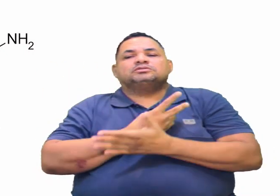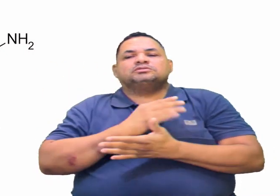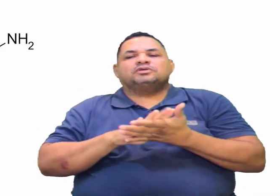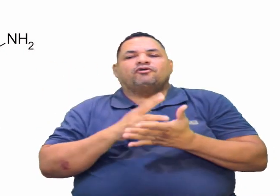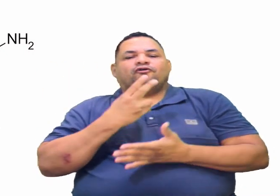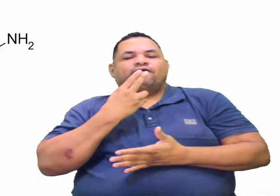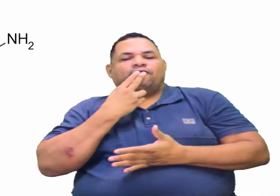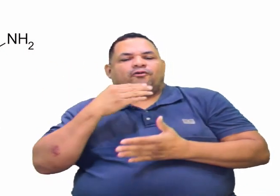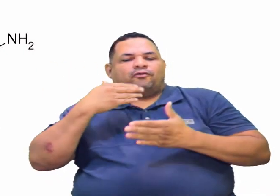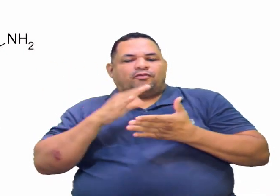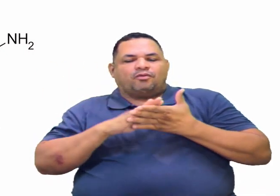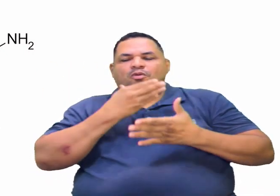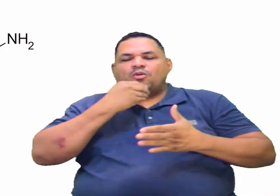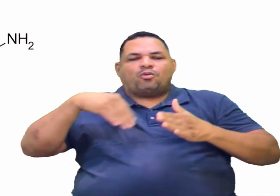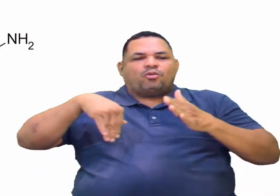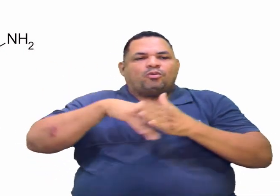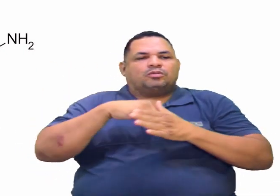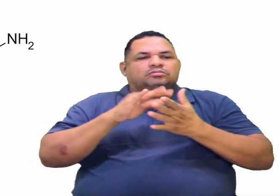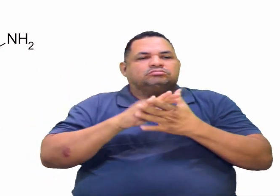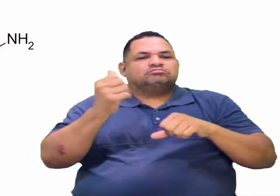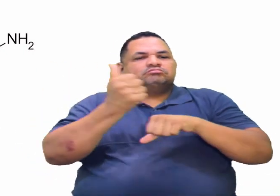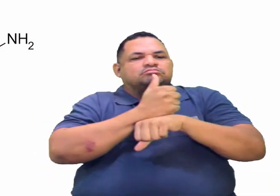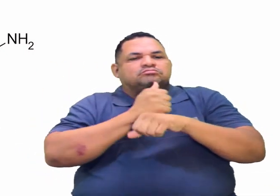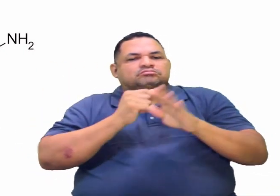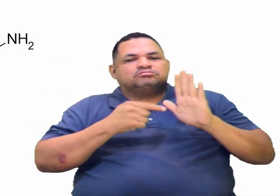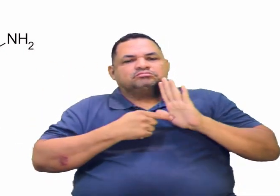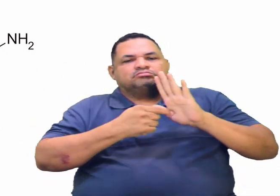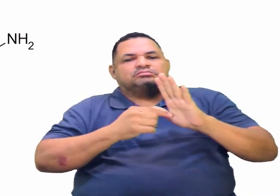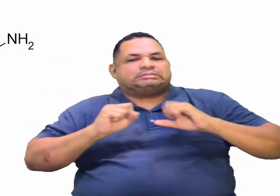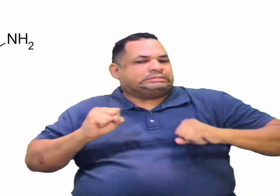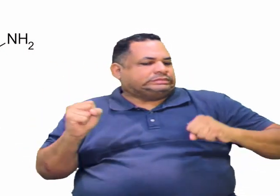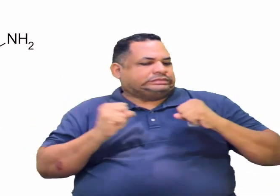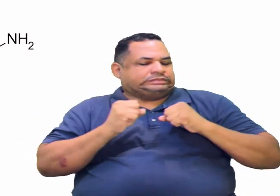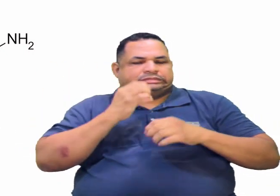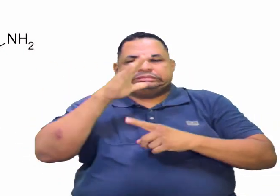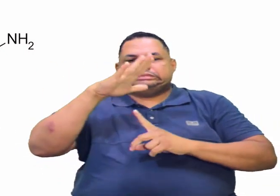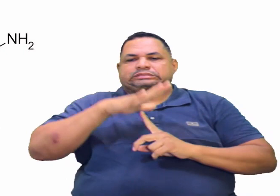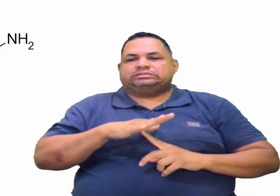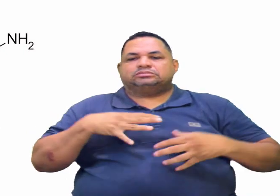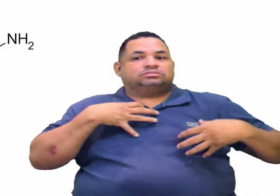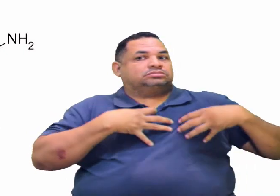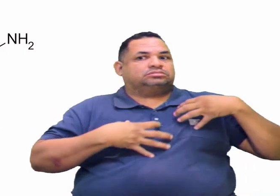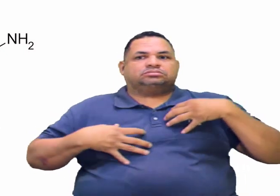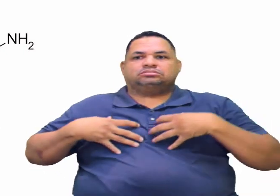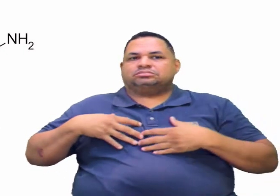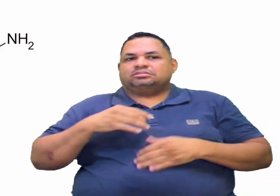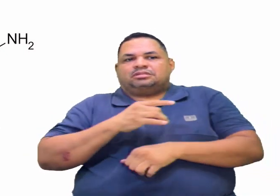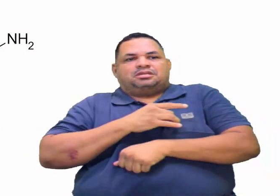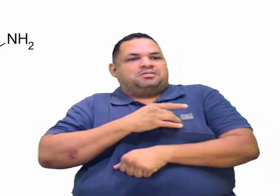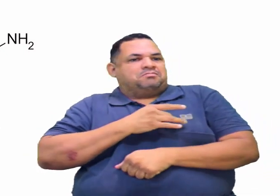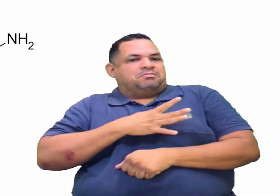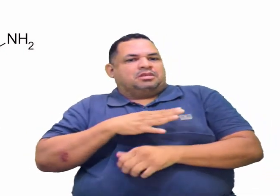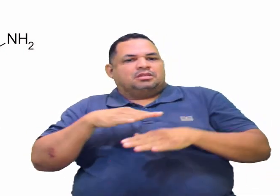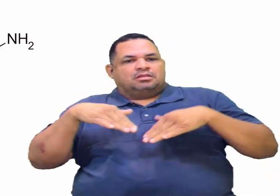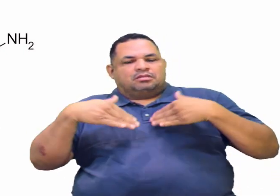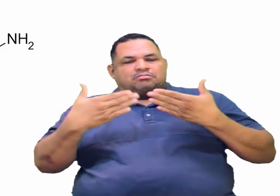Ronaldinho. Especialistas apontaram estresse, depressão, ansiedade e pânico podem